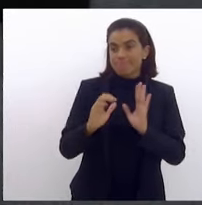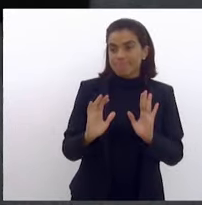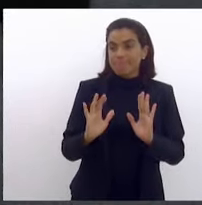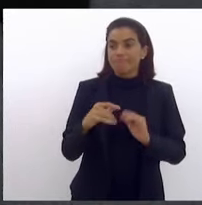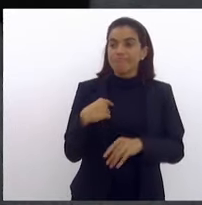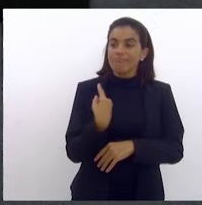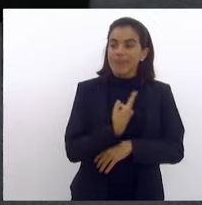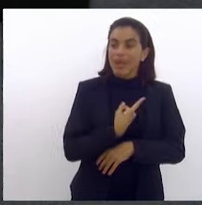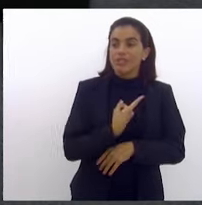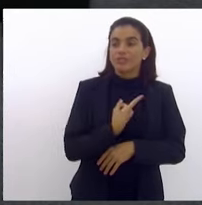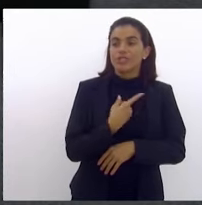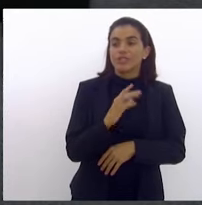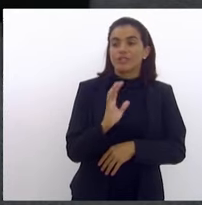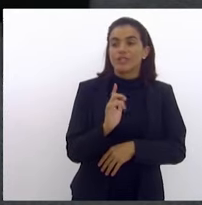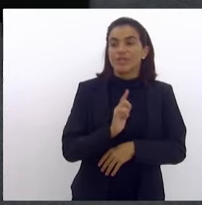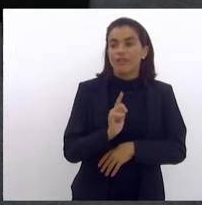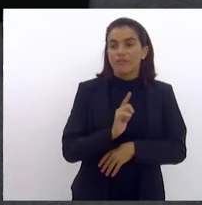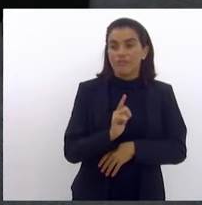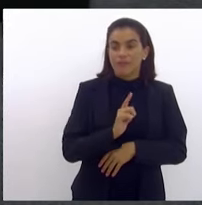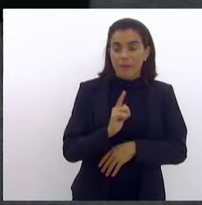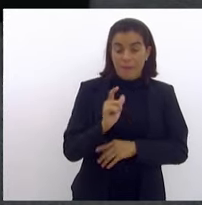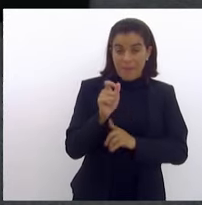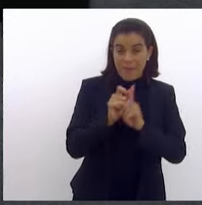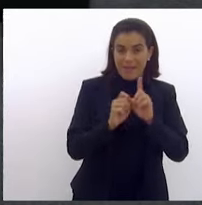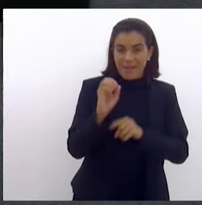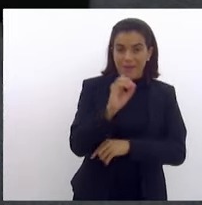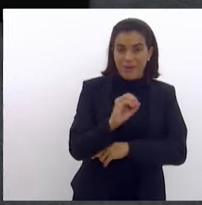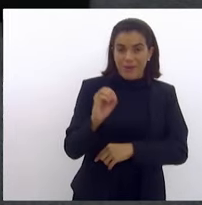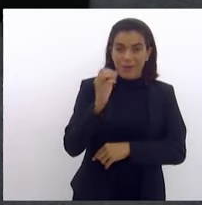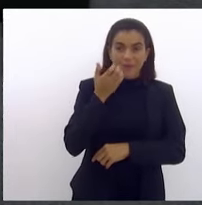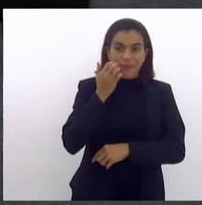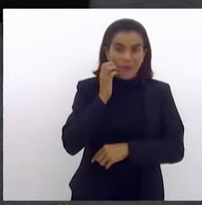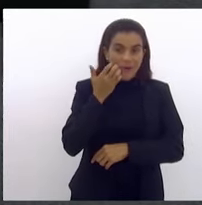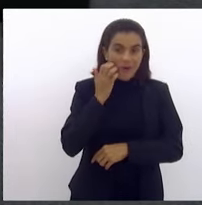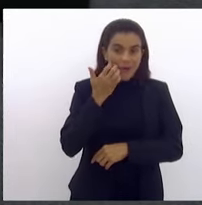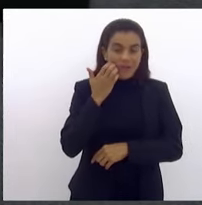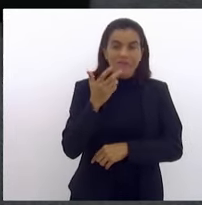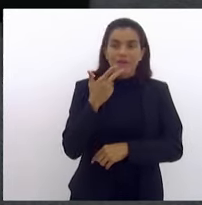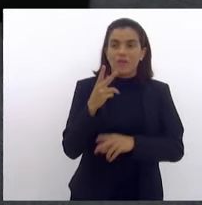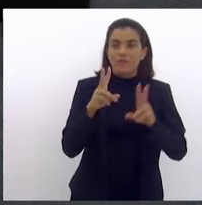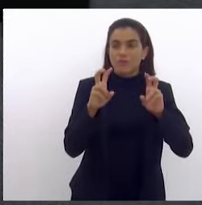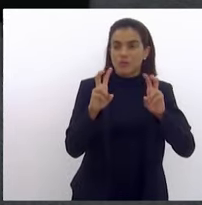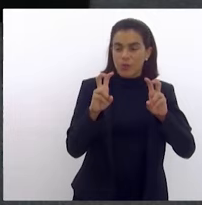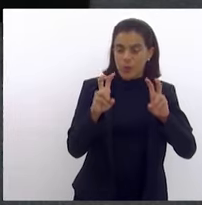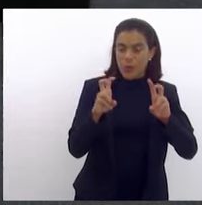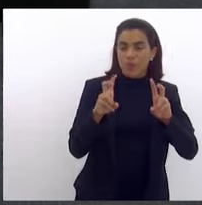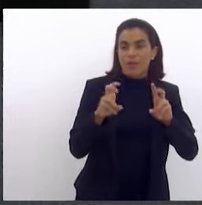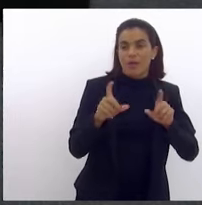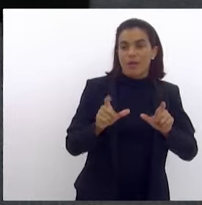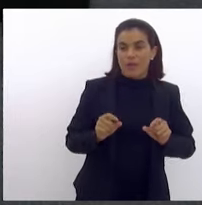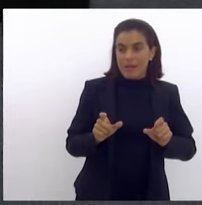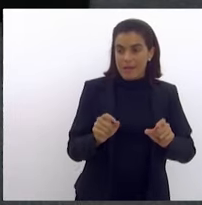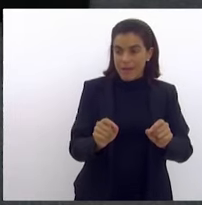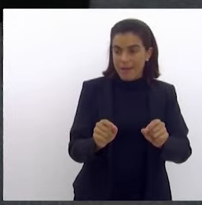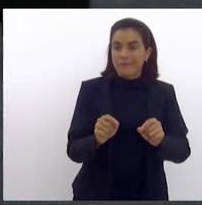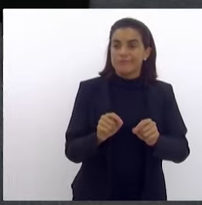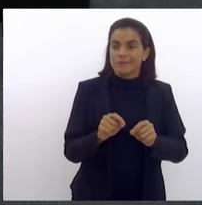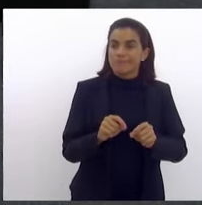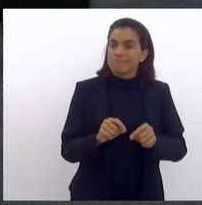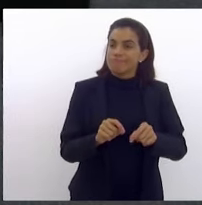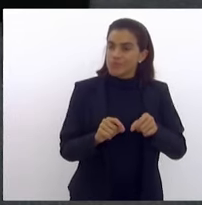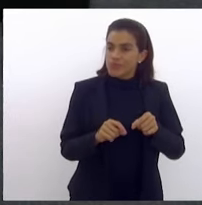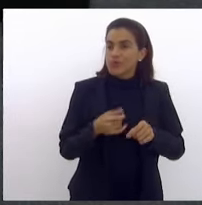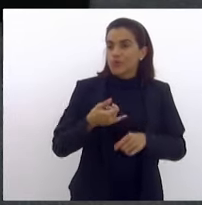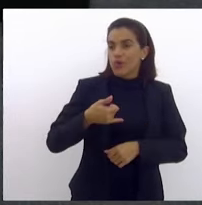gente passou pelo mês outubro rosa, que a gente falou dos cânceres de colo de útero e de mama. A